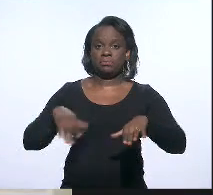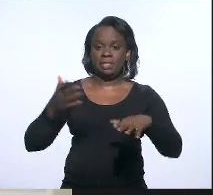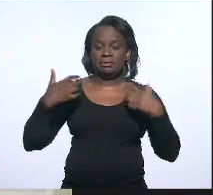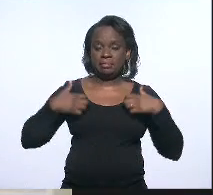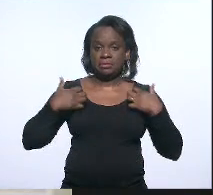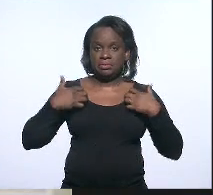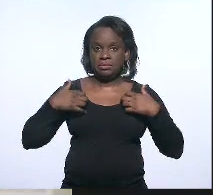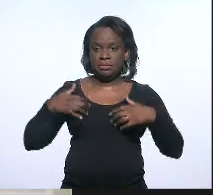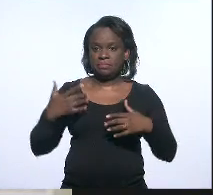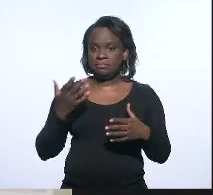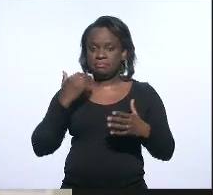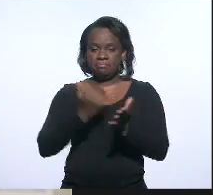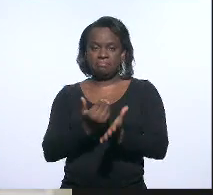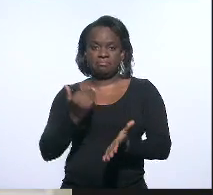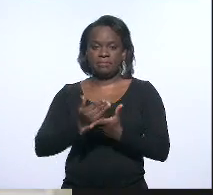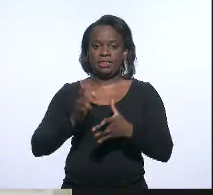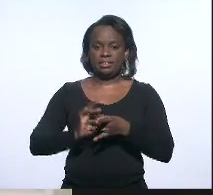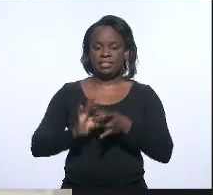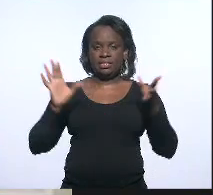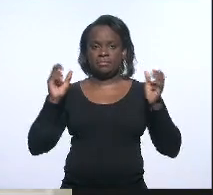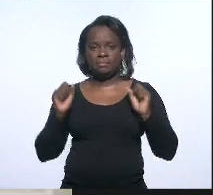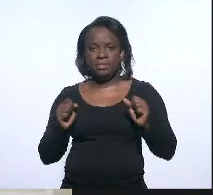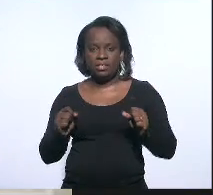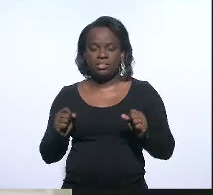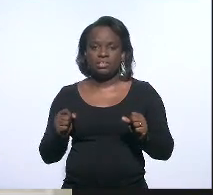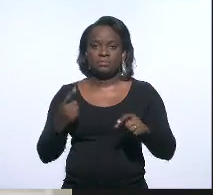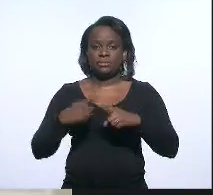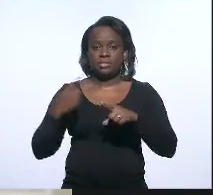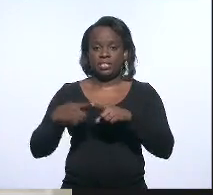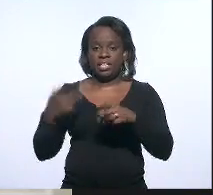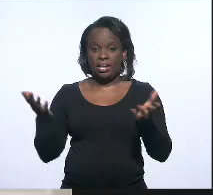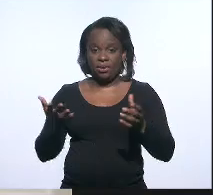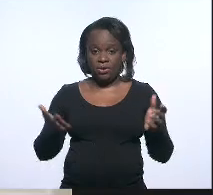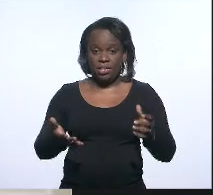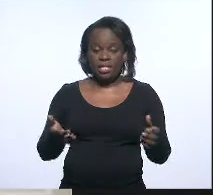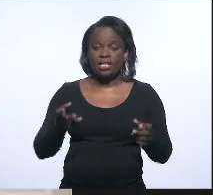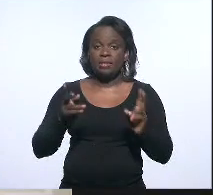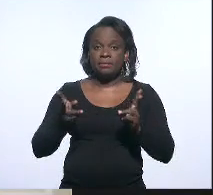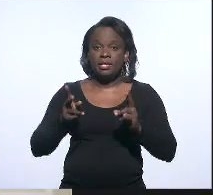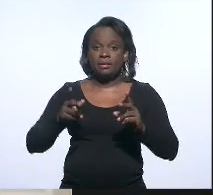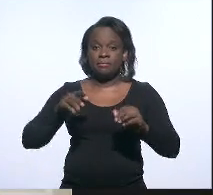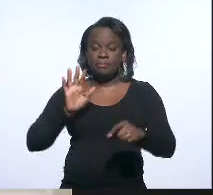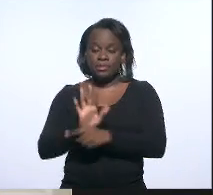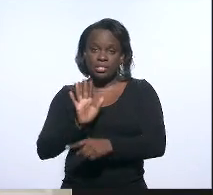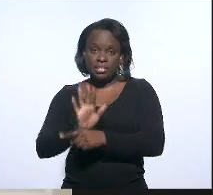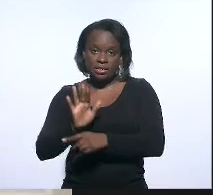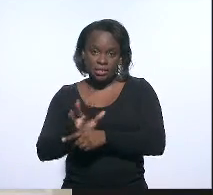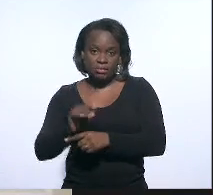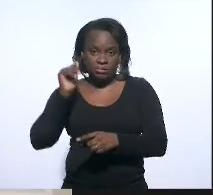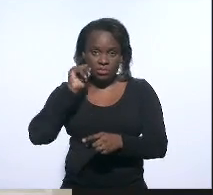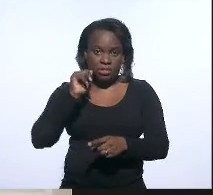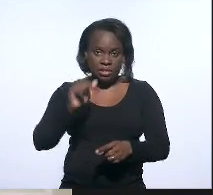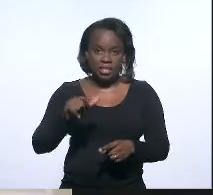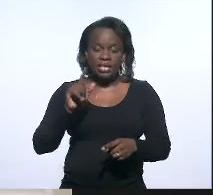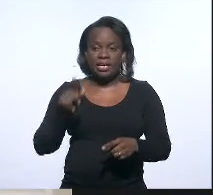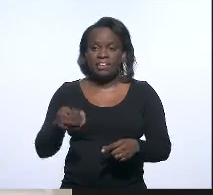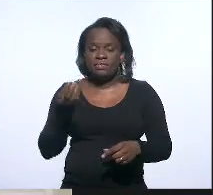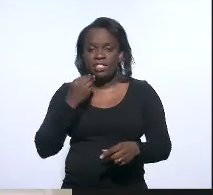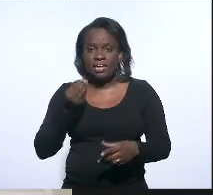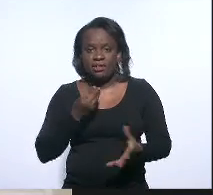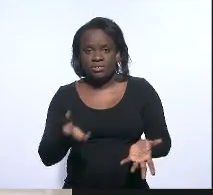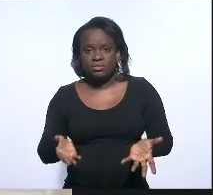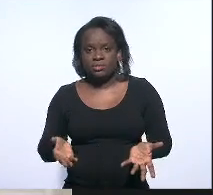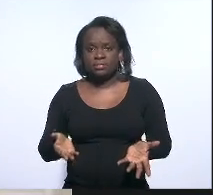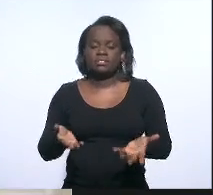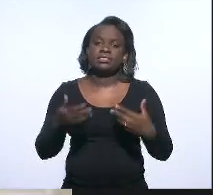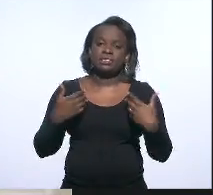ainda mais legitimados, uma vez que, nesse momento, a própria rede de proteção a essas mulheres está